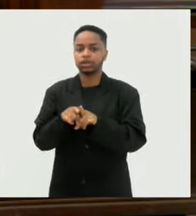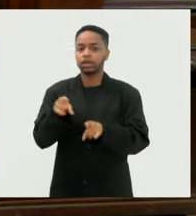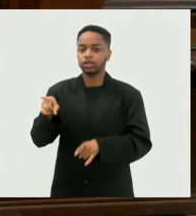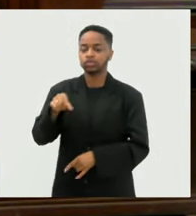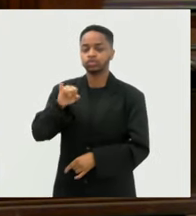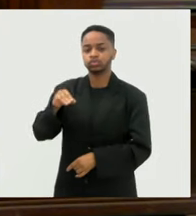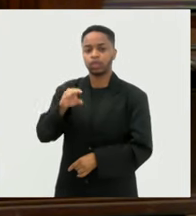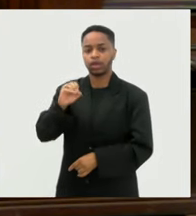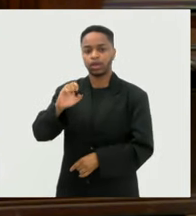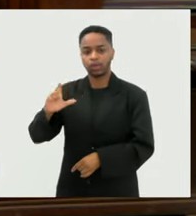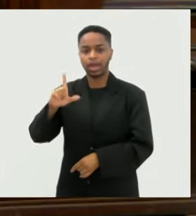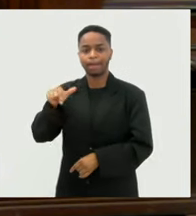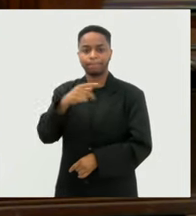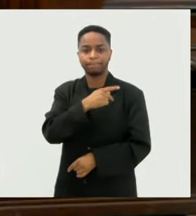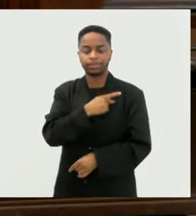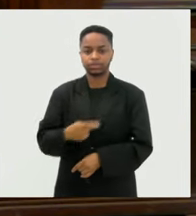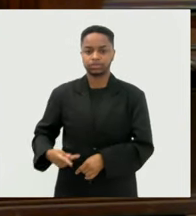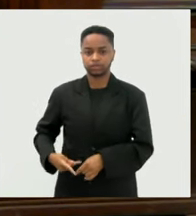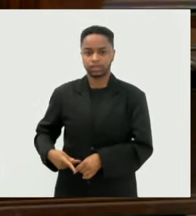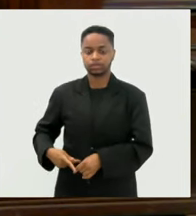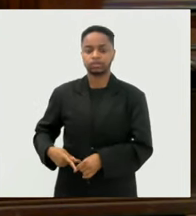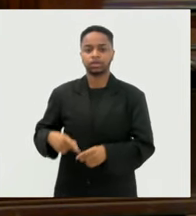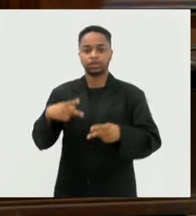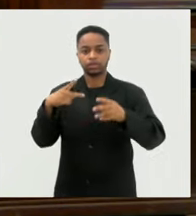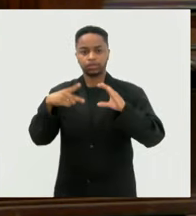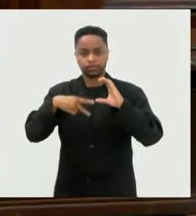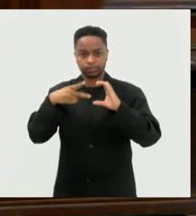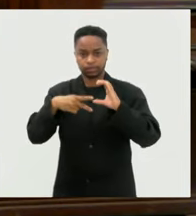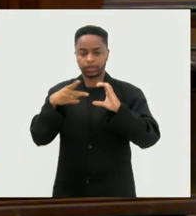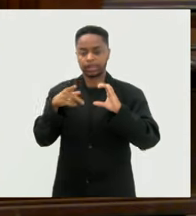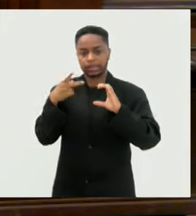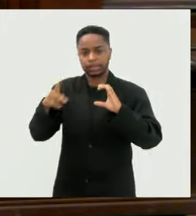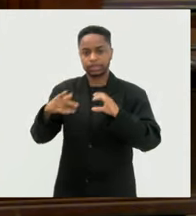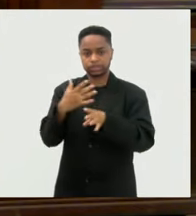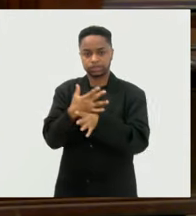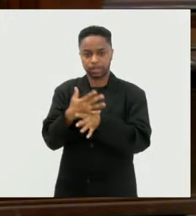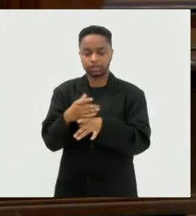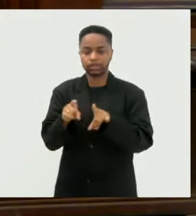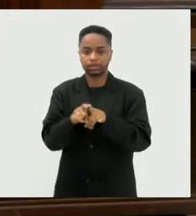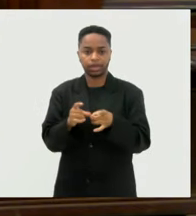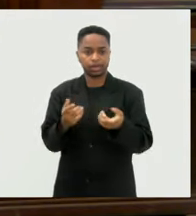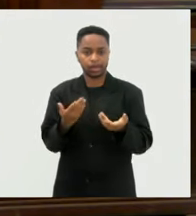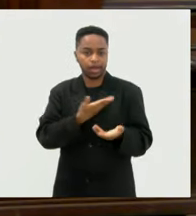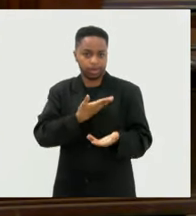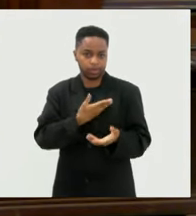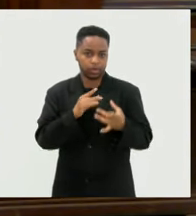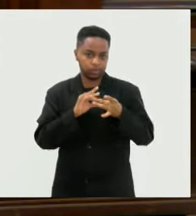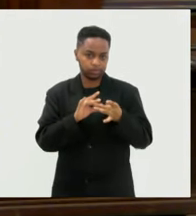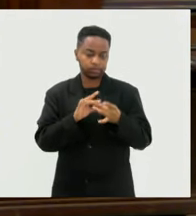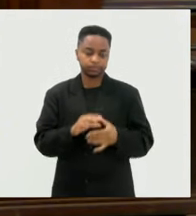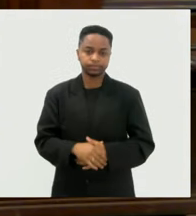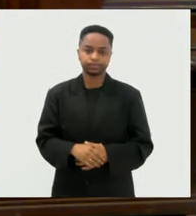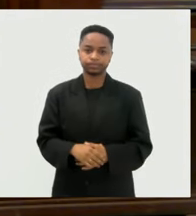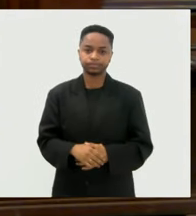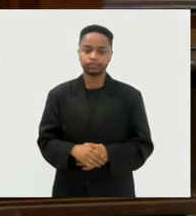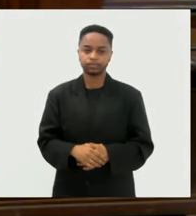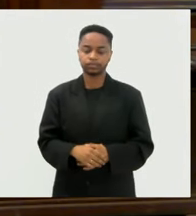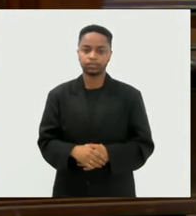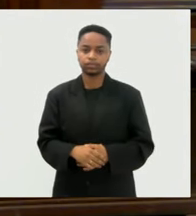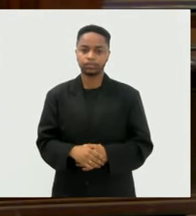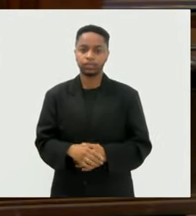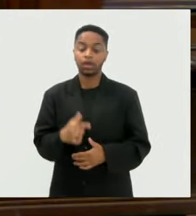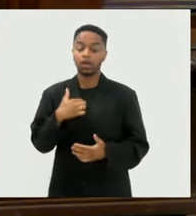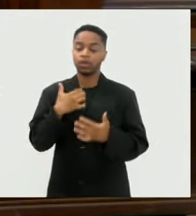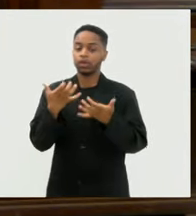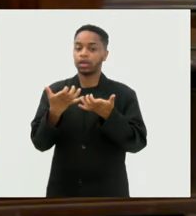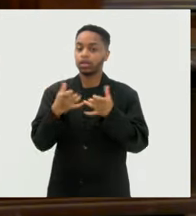da Italva, que é um grande companheiro também. E, antes de mais nada, senhor presidente, eu quero